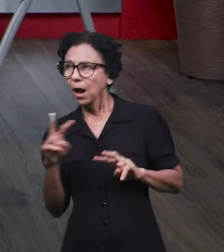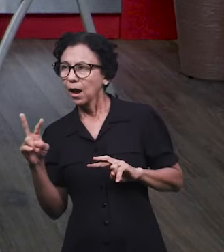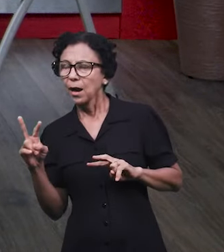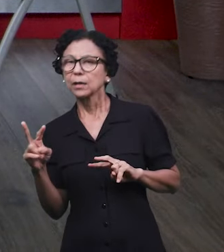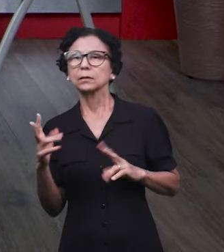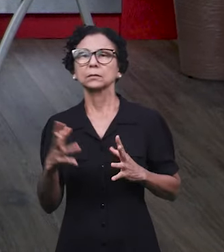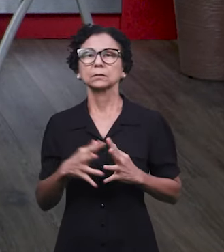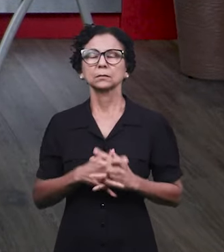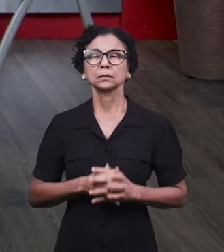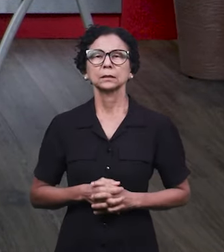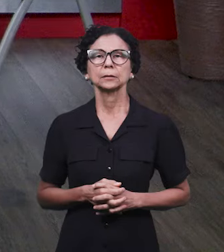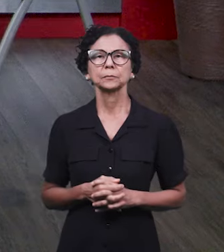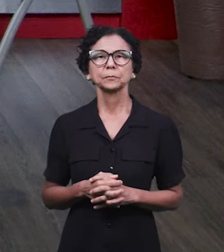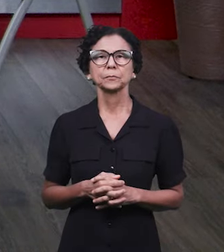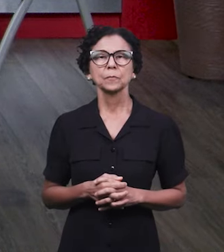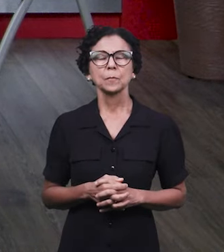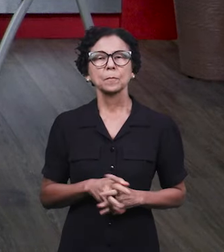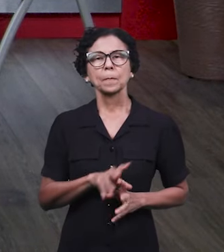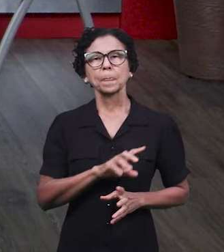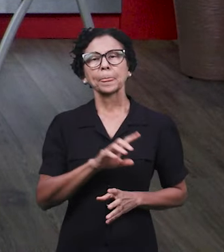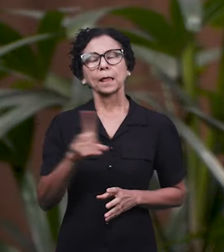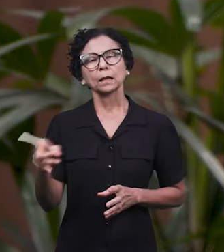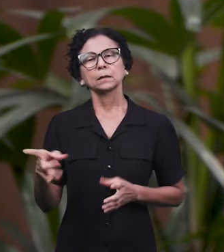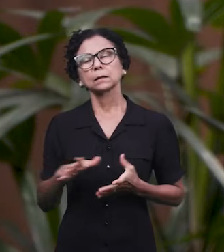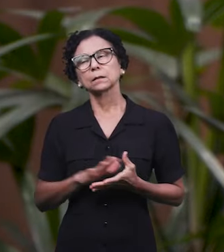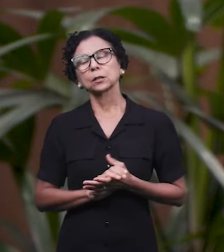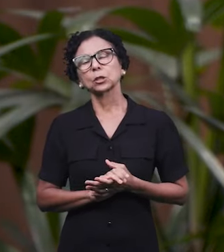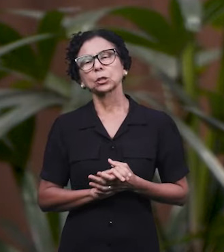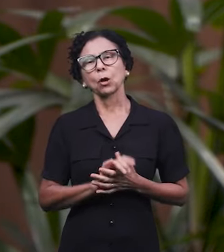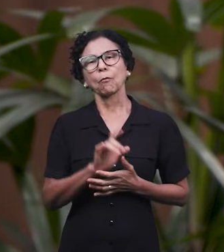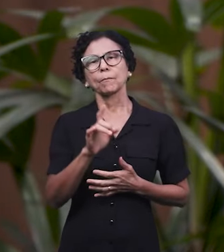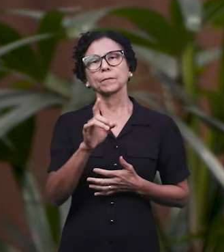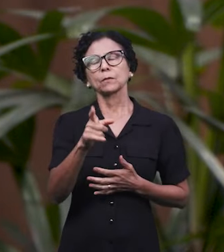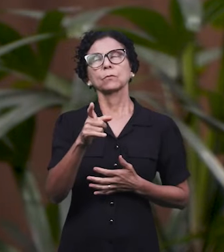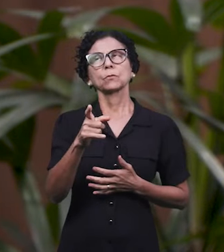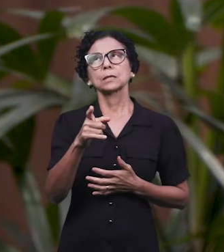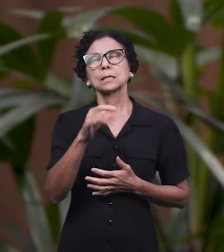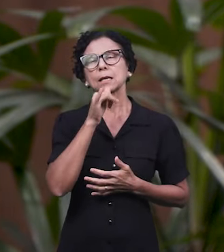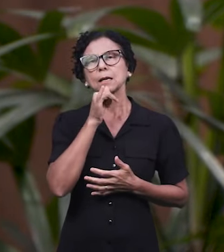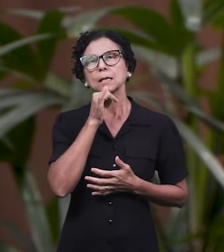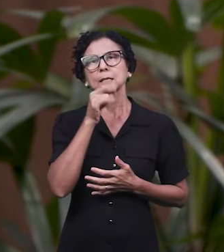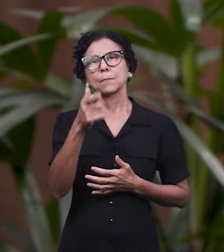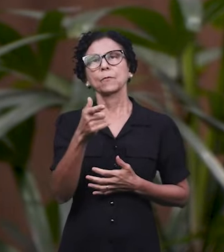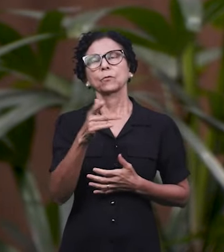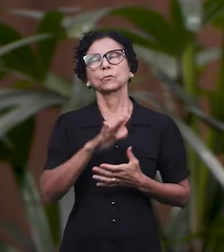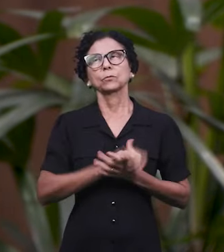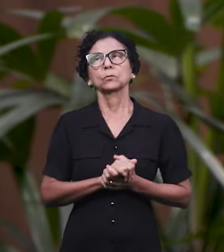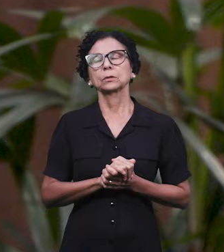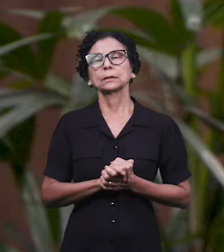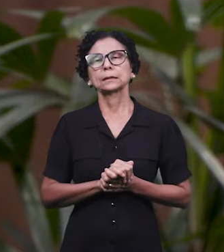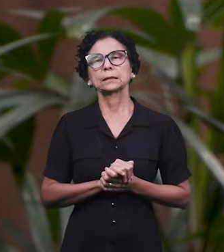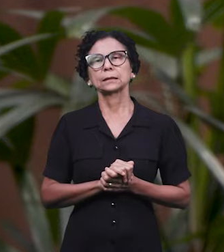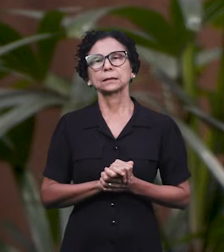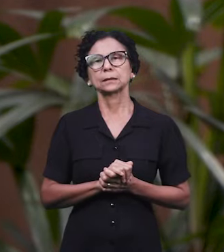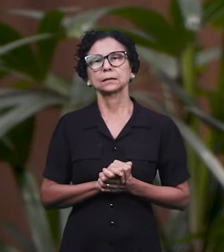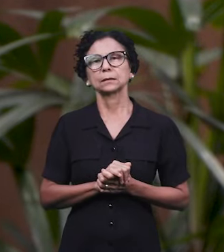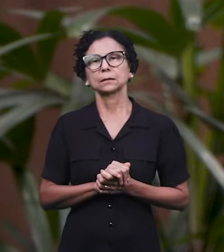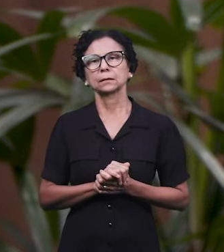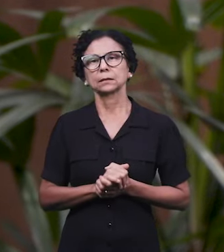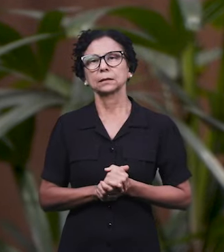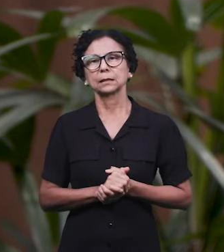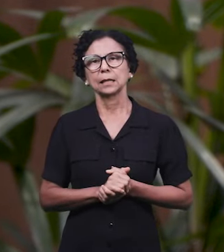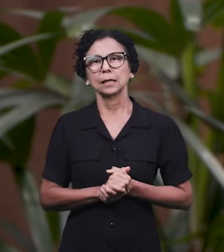é você com outra pessoa mesmo então Eh você ou vai vai gravar a conversa algo nesse sentido